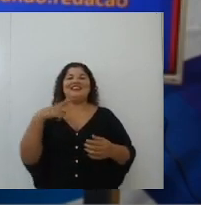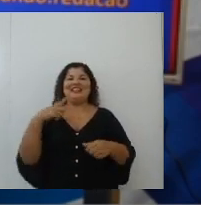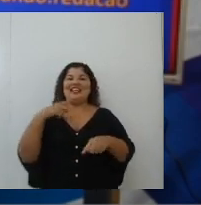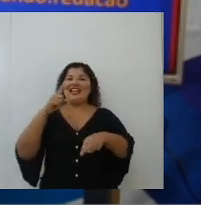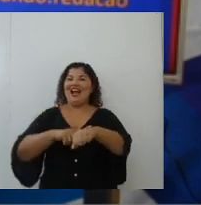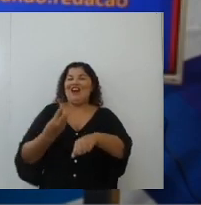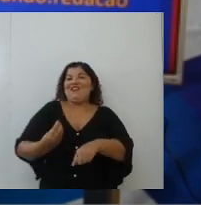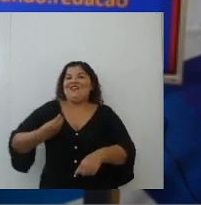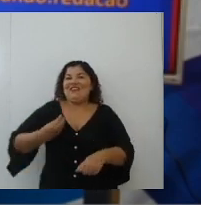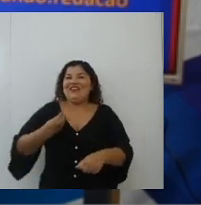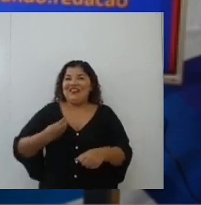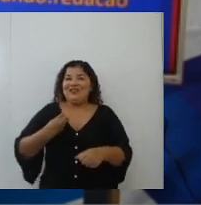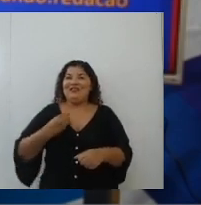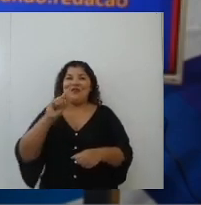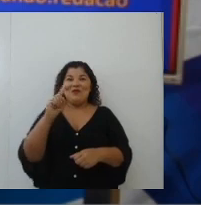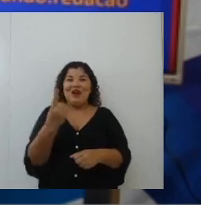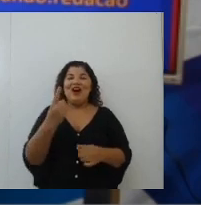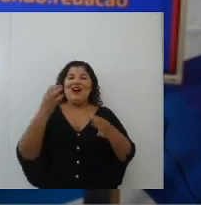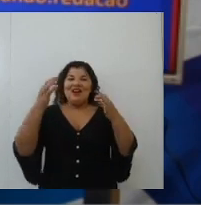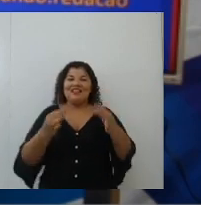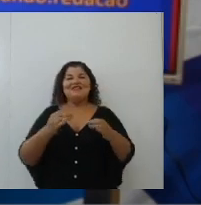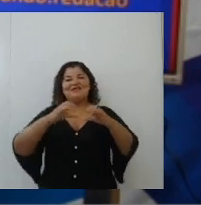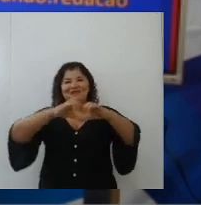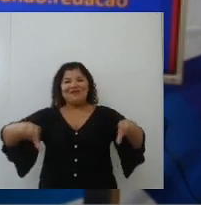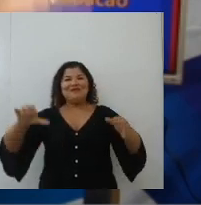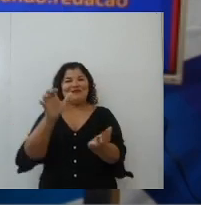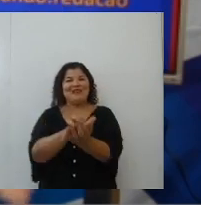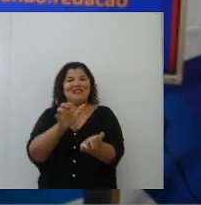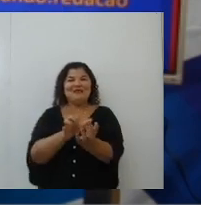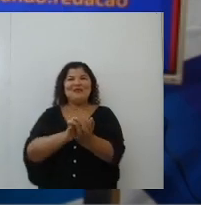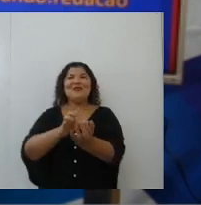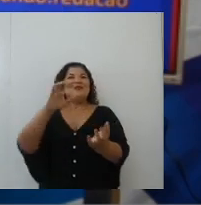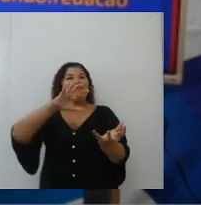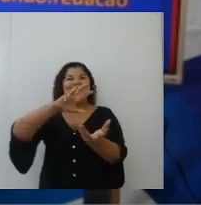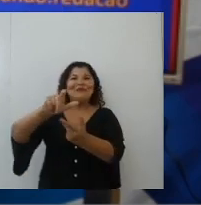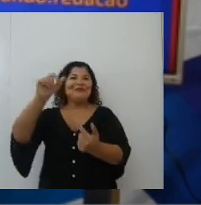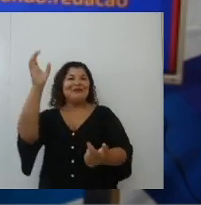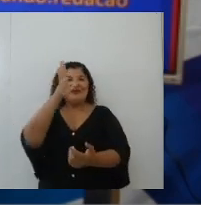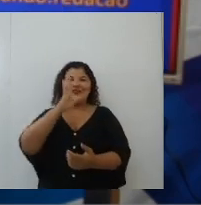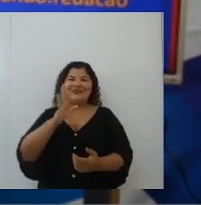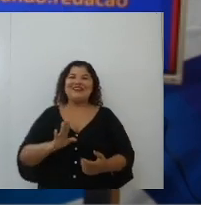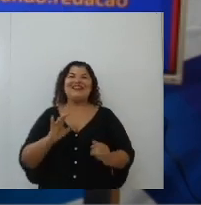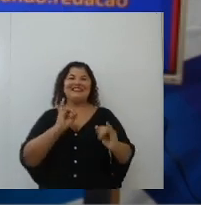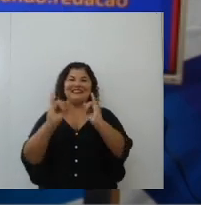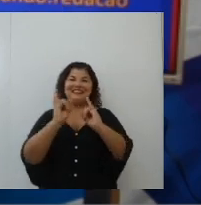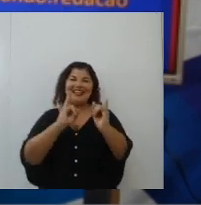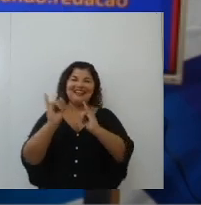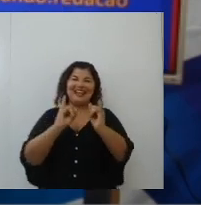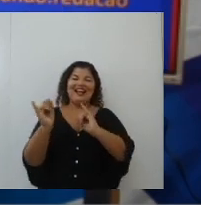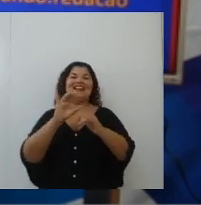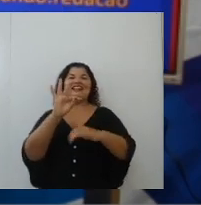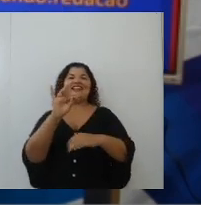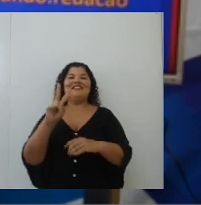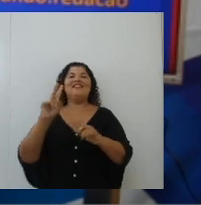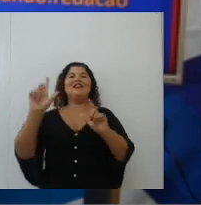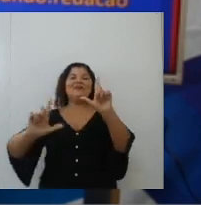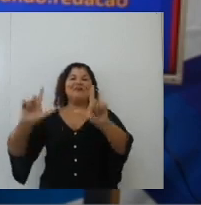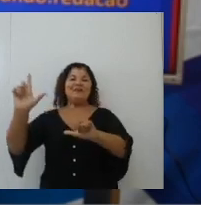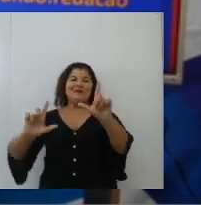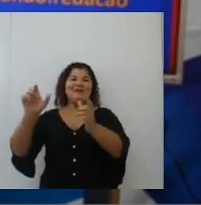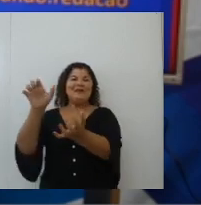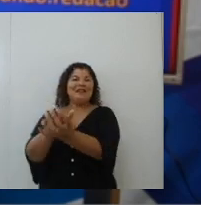ao vivo para todo o estado de Pernambuco. Eu diria que estamos ao vivo para o Brasil, para o mundo, através da internet, né? Aí na TV Pernambuco, o canal